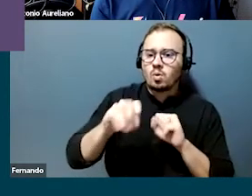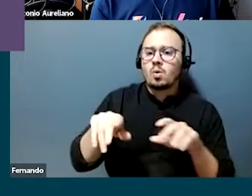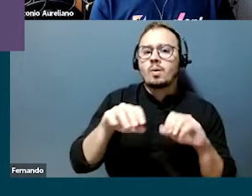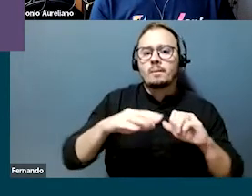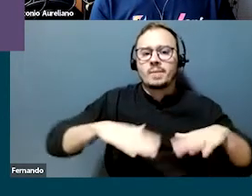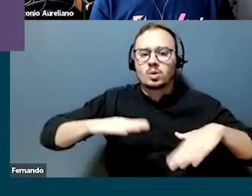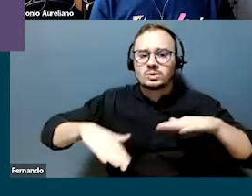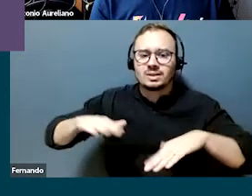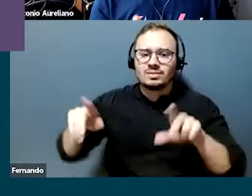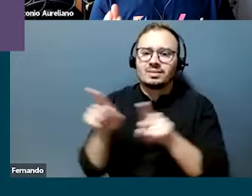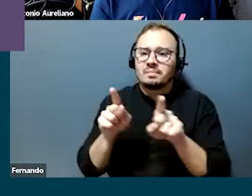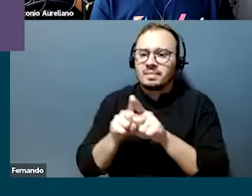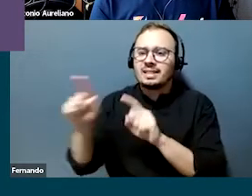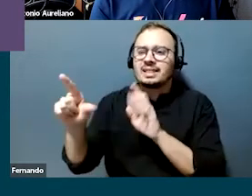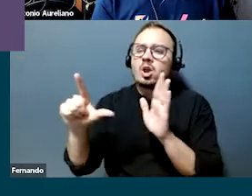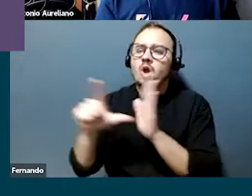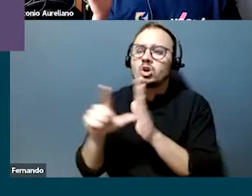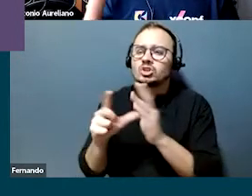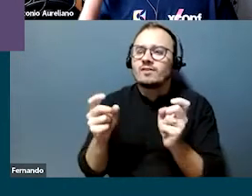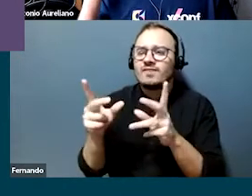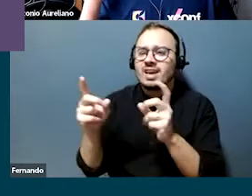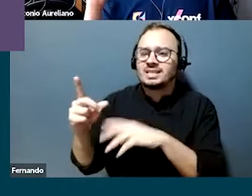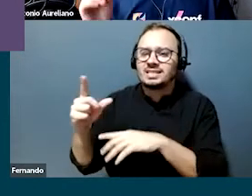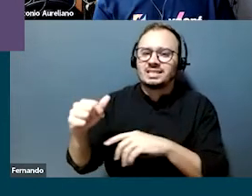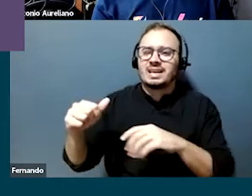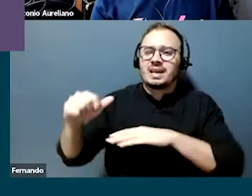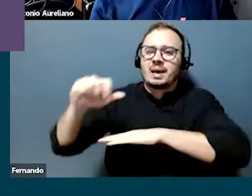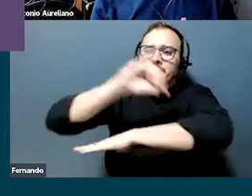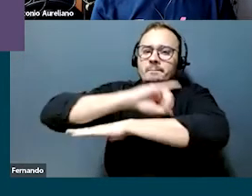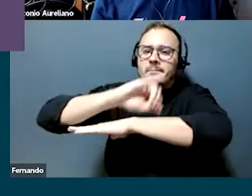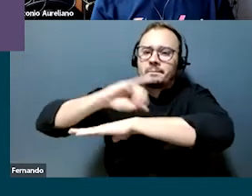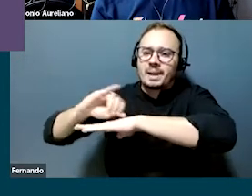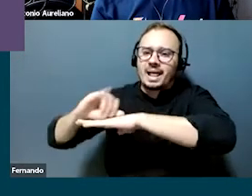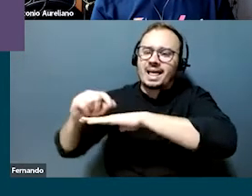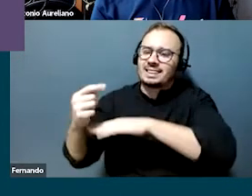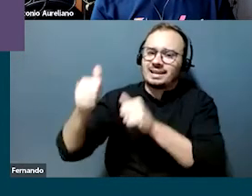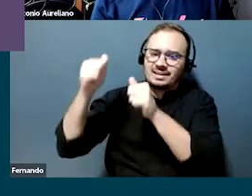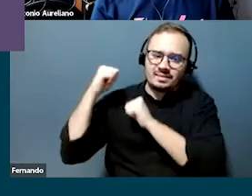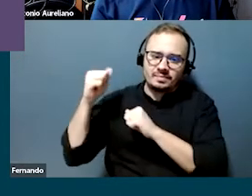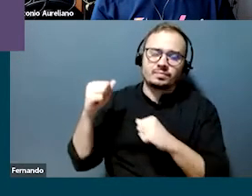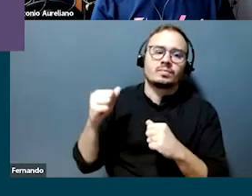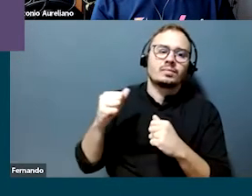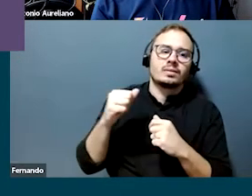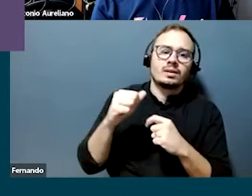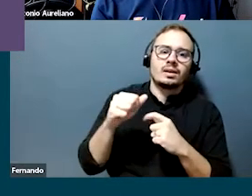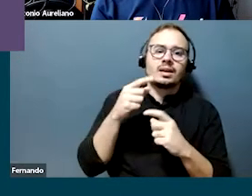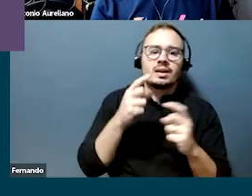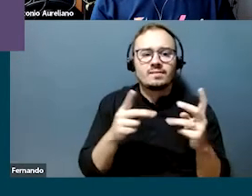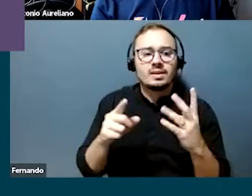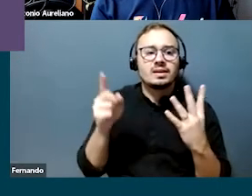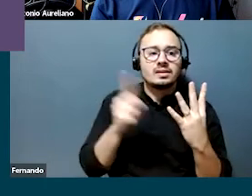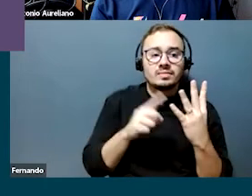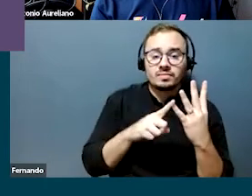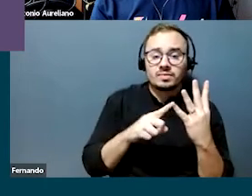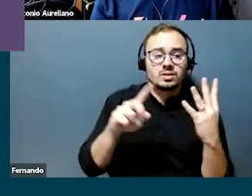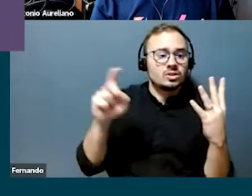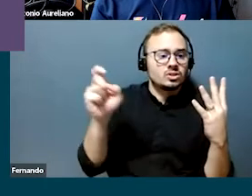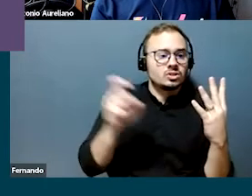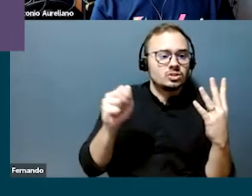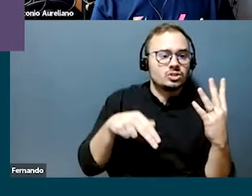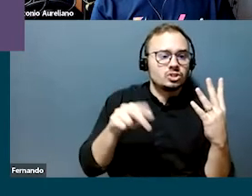Resistência, e uma lojinha de plantas, inclusive várias dessas plantinhas aqui são que Isaac cria, planta, né? A